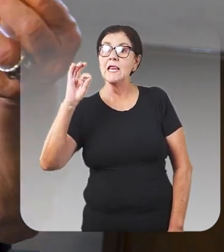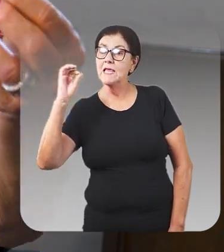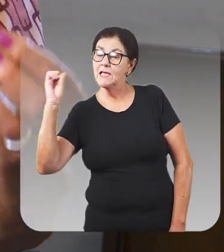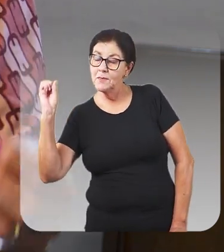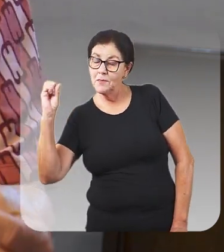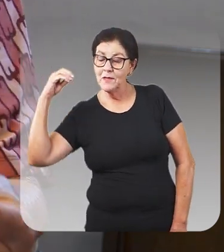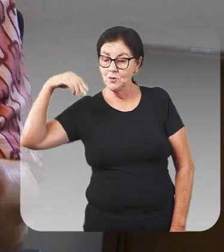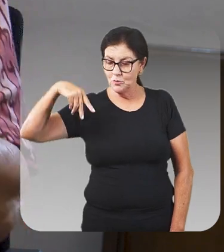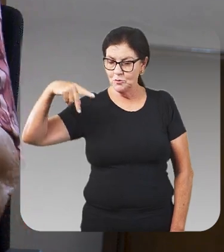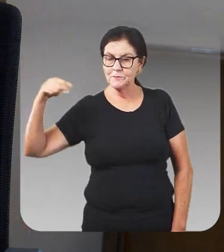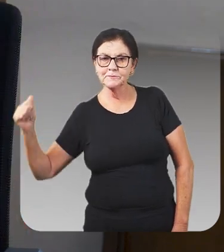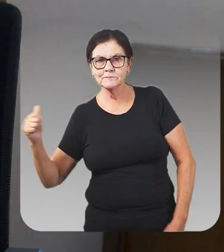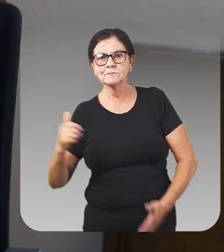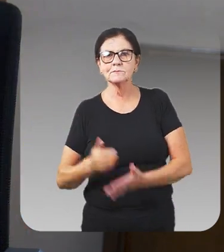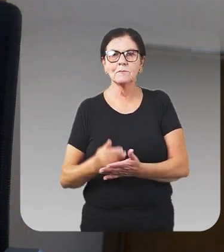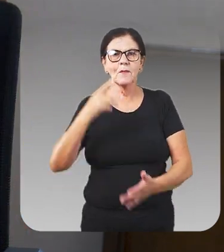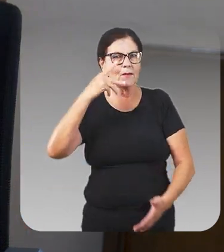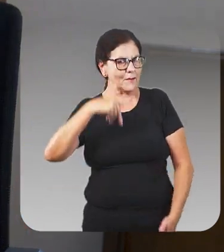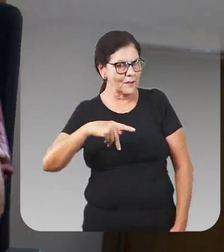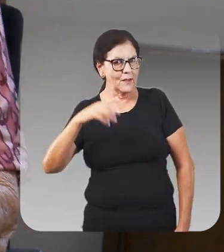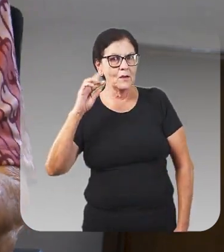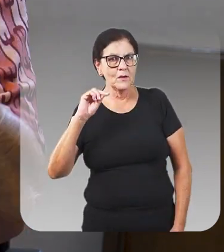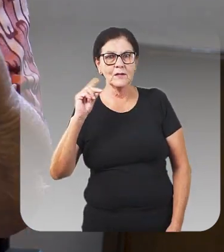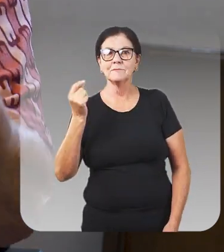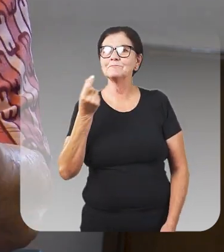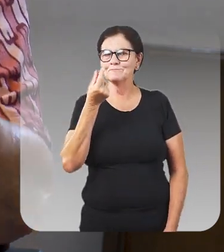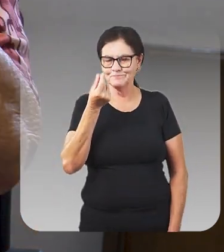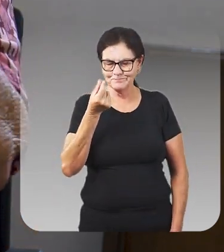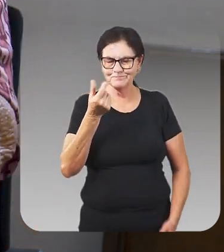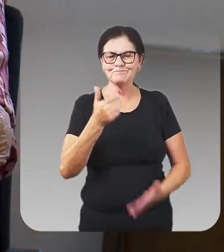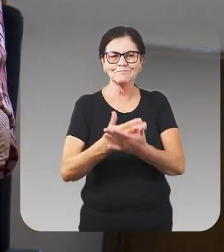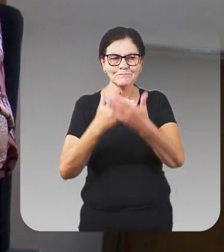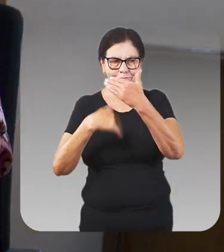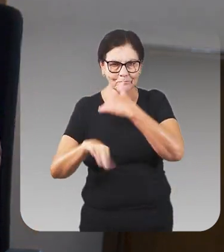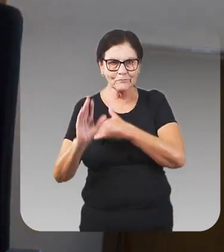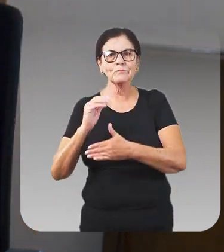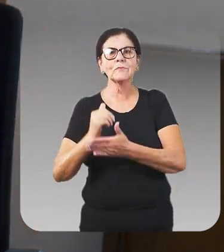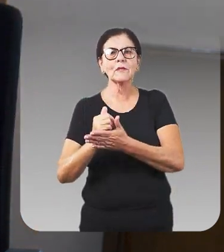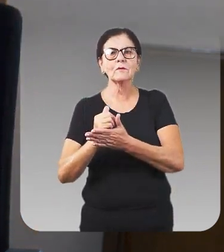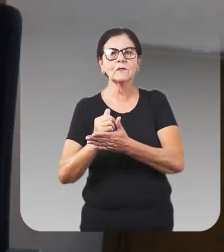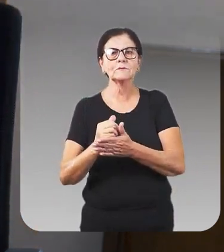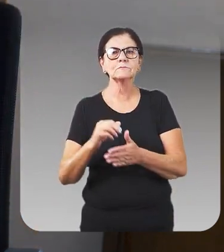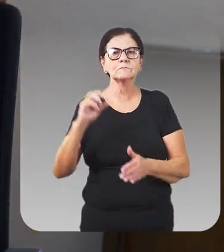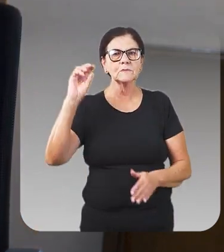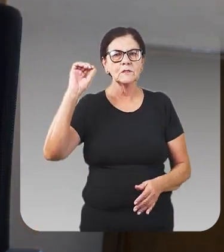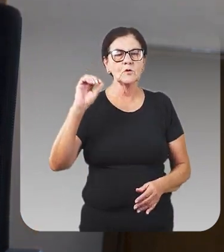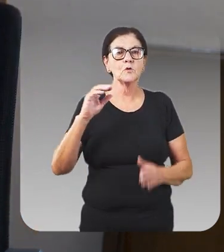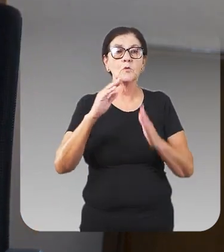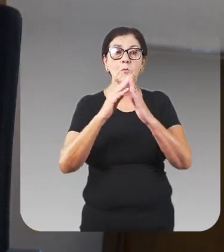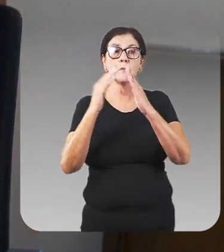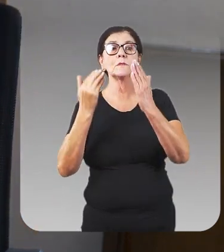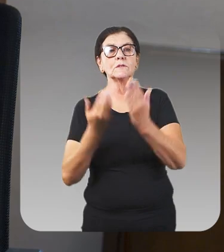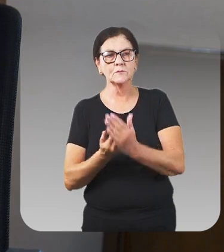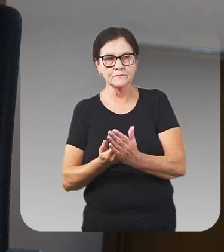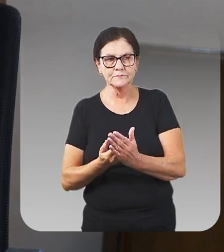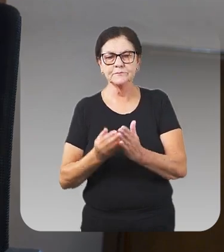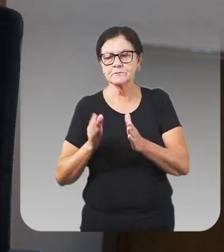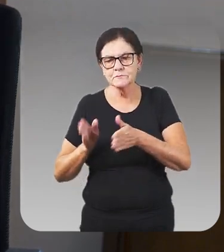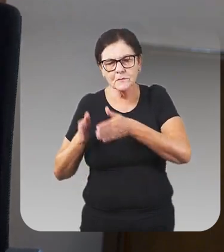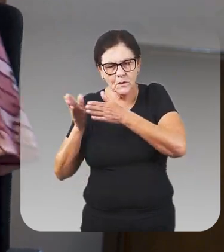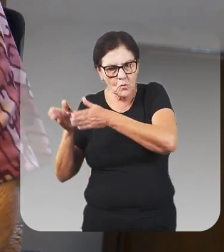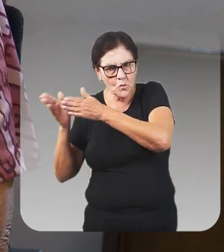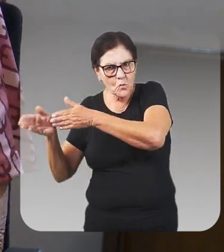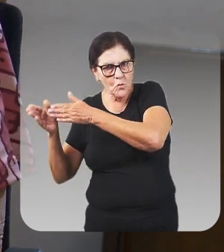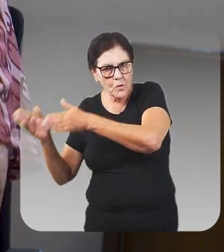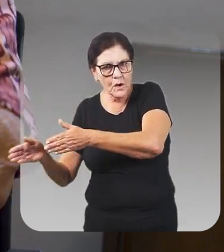sociedade dos amigos do Newton Prado. Por quê? Aí já tinham decidido que o nome da escola